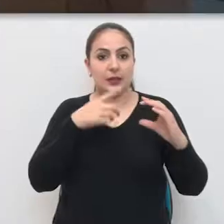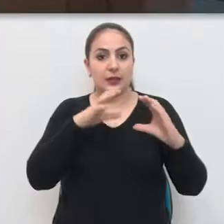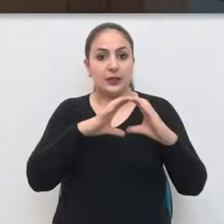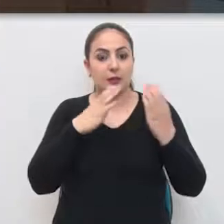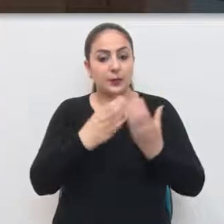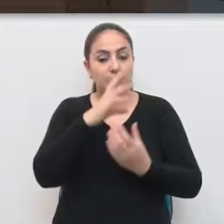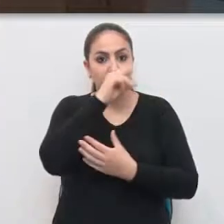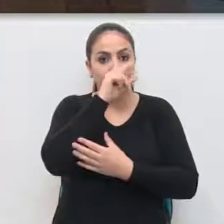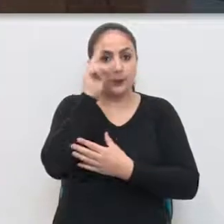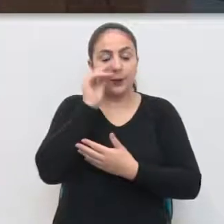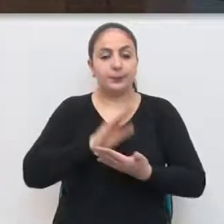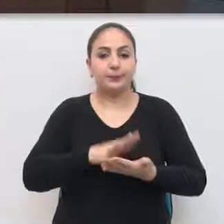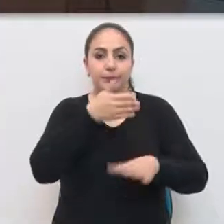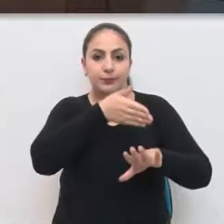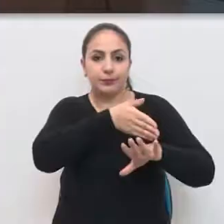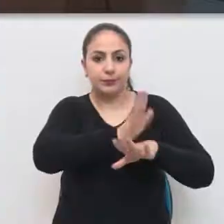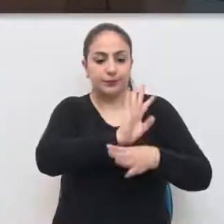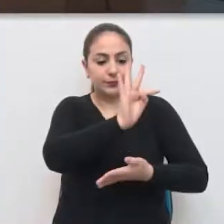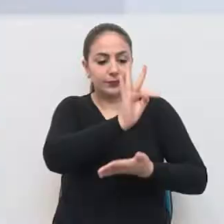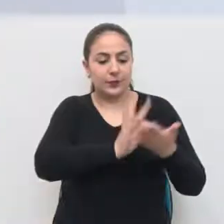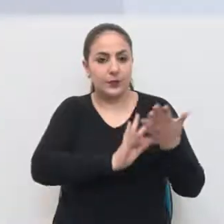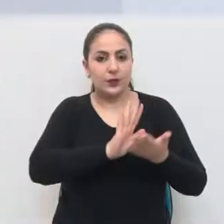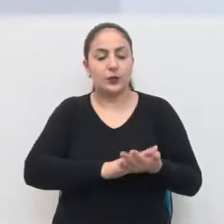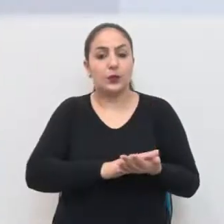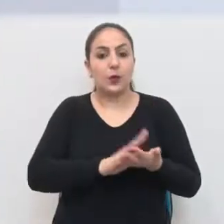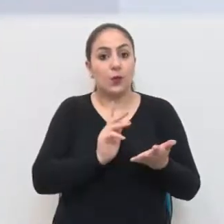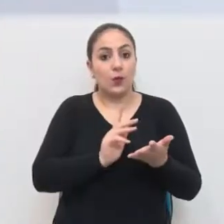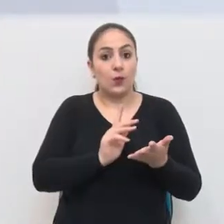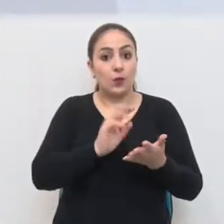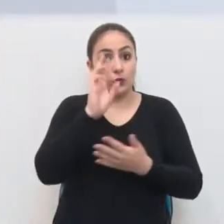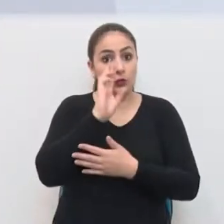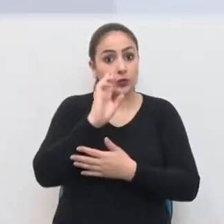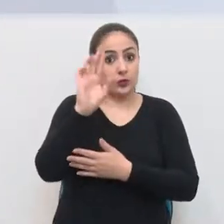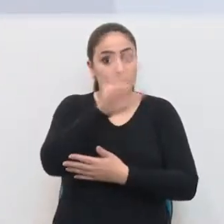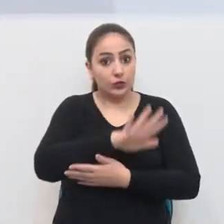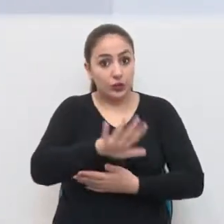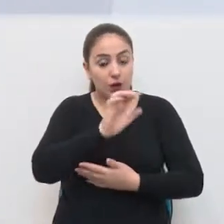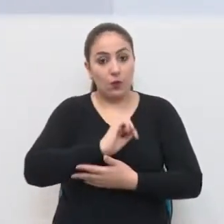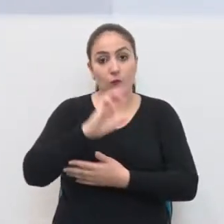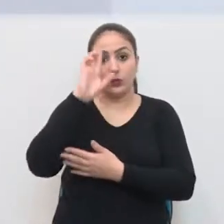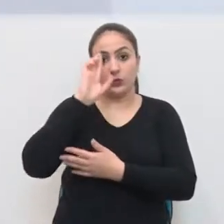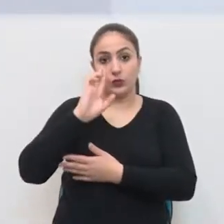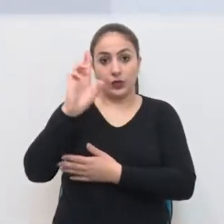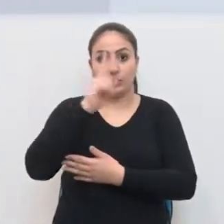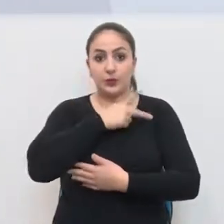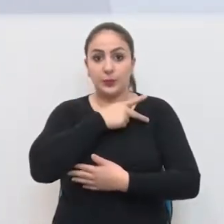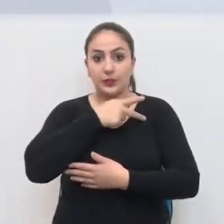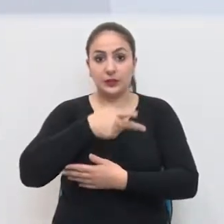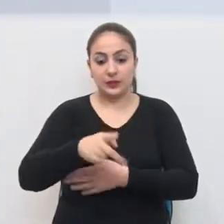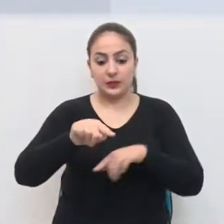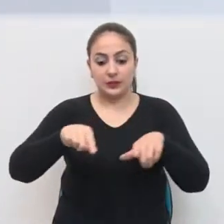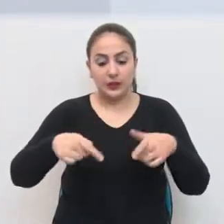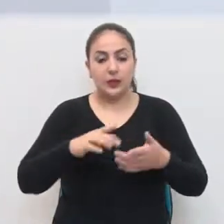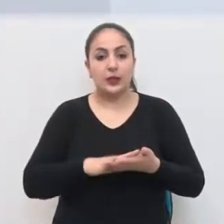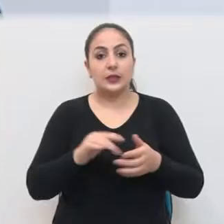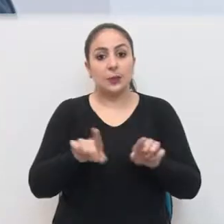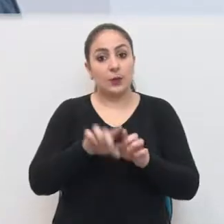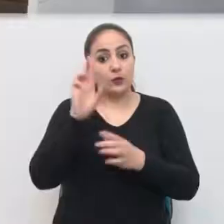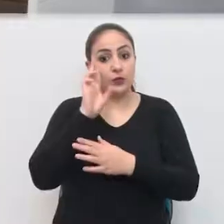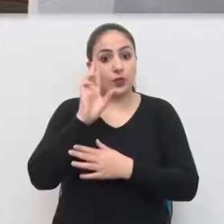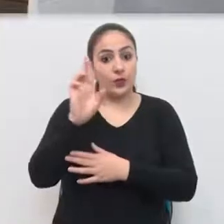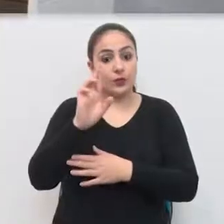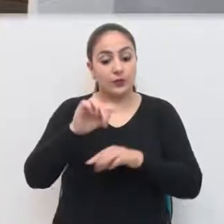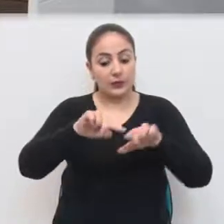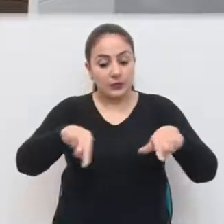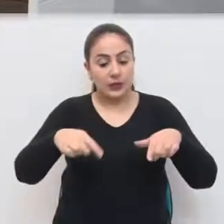Municipal. A partir da aprovação do texto, o diretor-geral, o chefe de gabinete da presidência e o chefe de